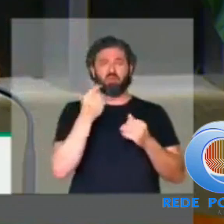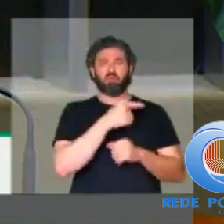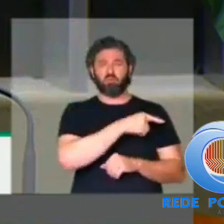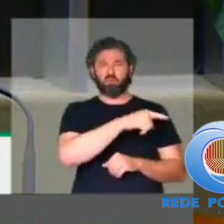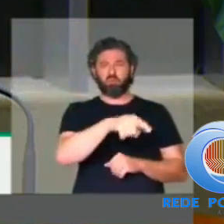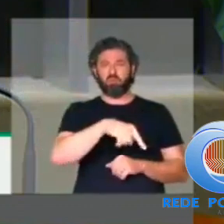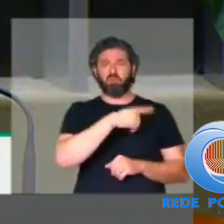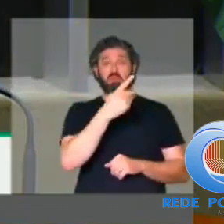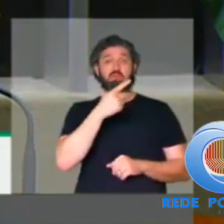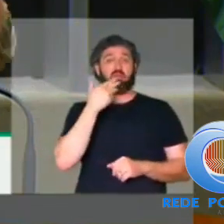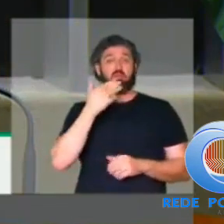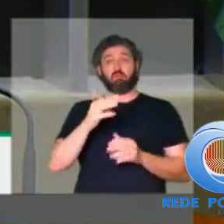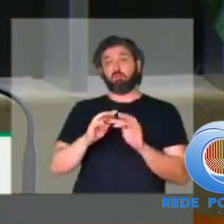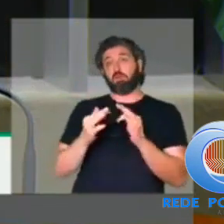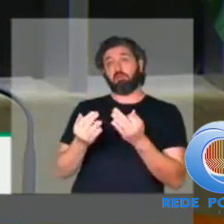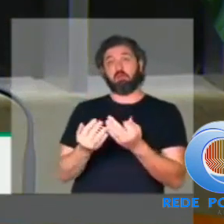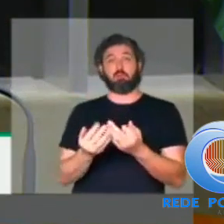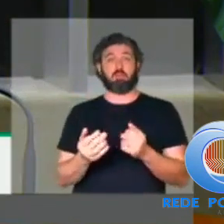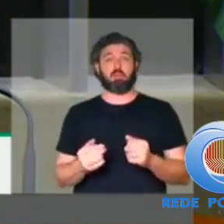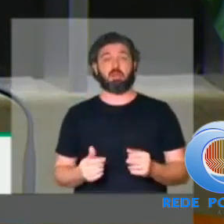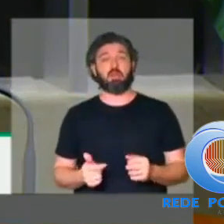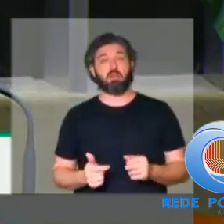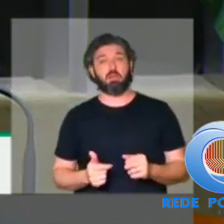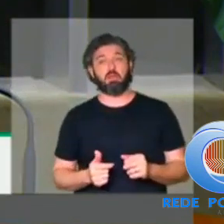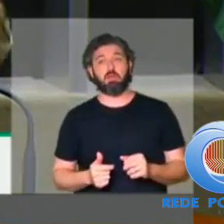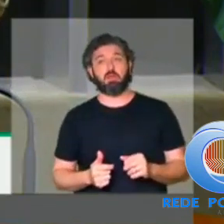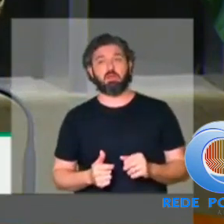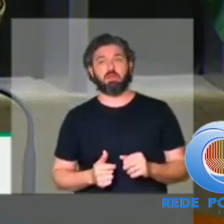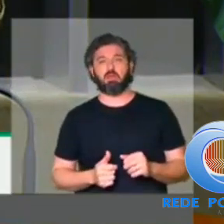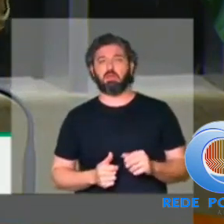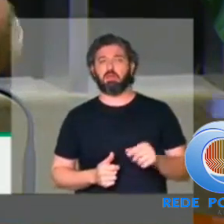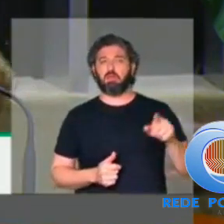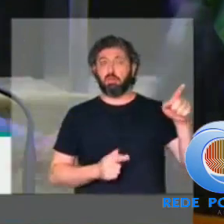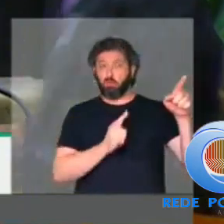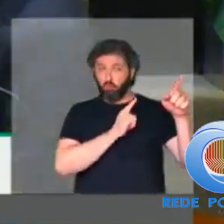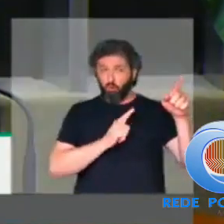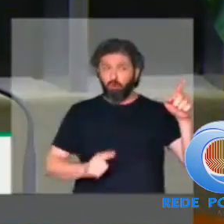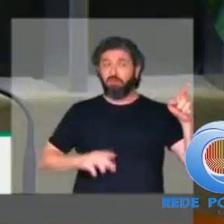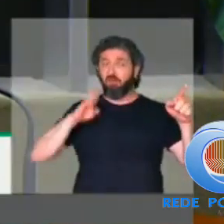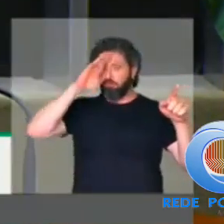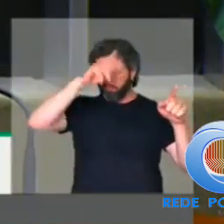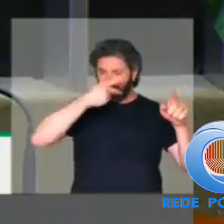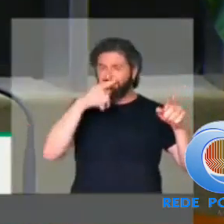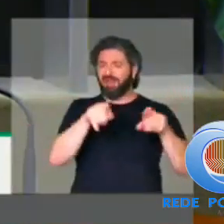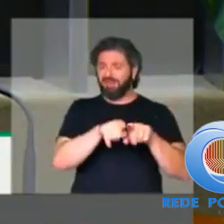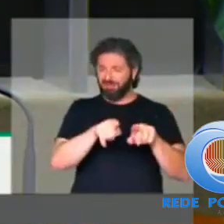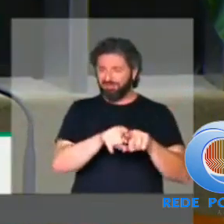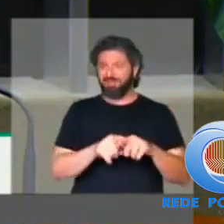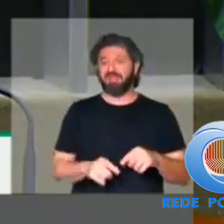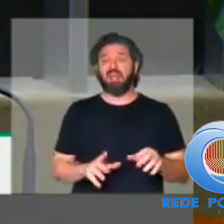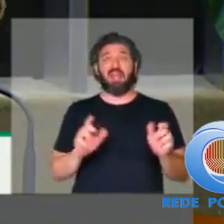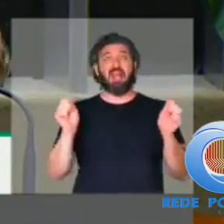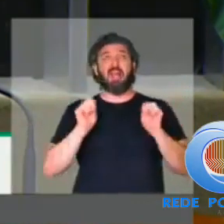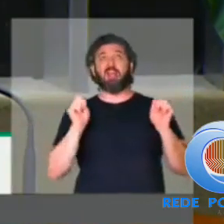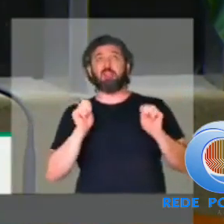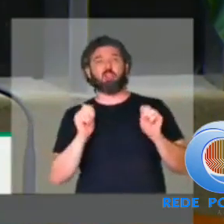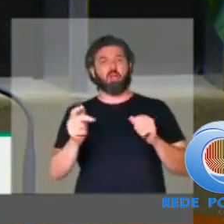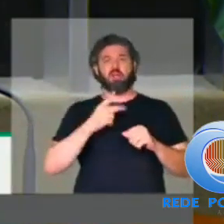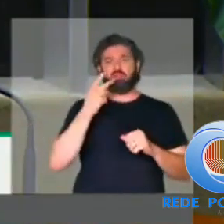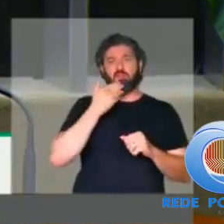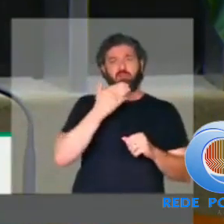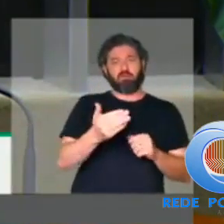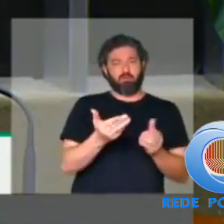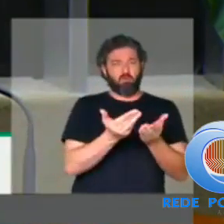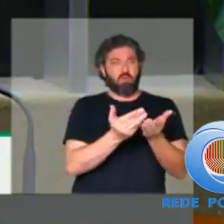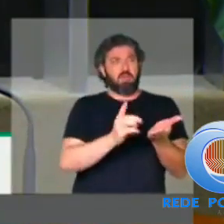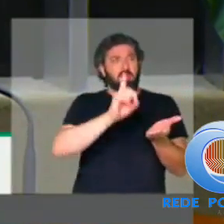adoram falar em nome da família brasileira, inclusive o governo Bolsonaro, que adora falar em